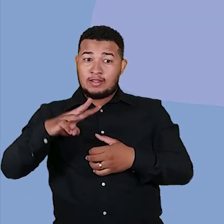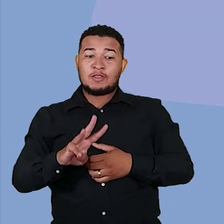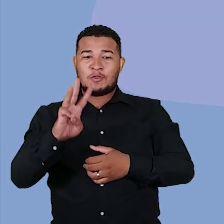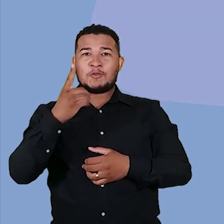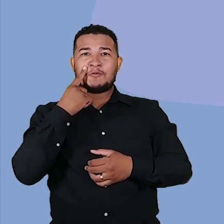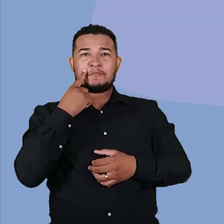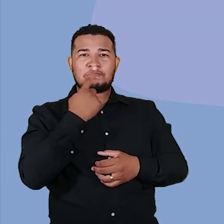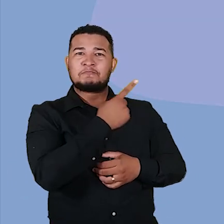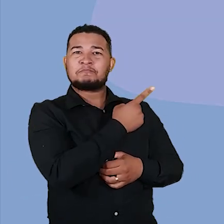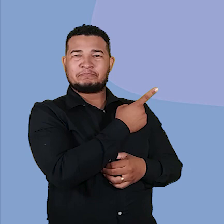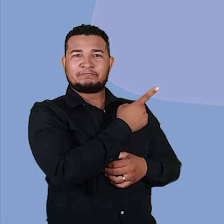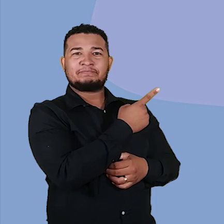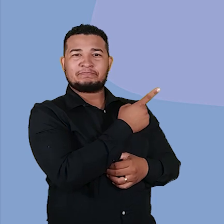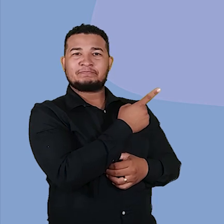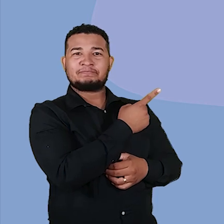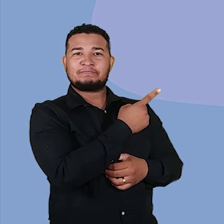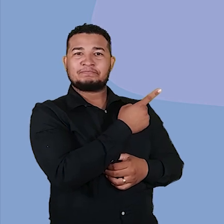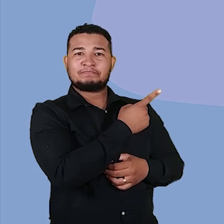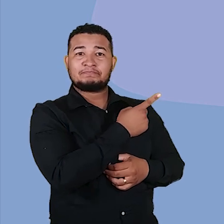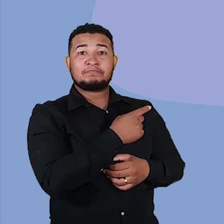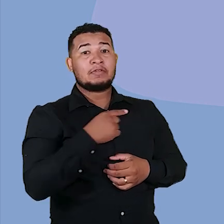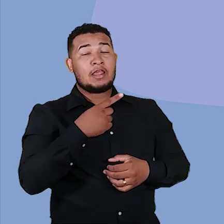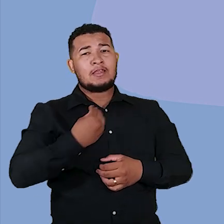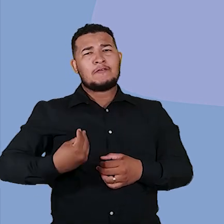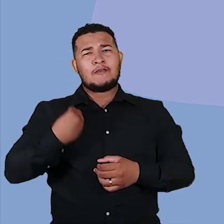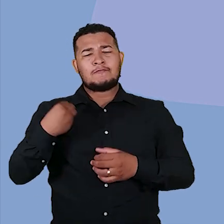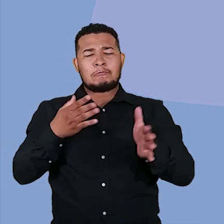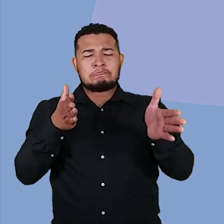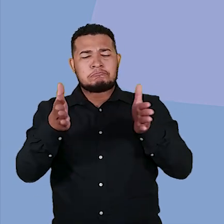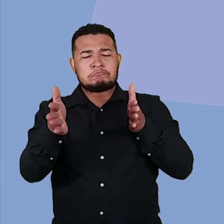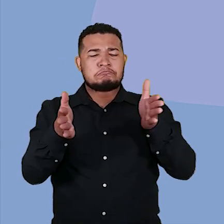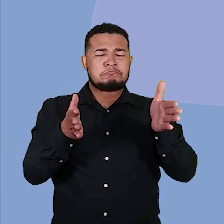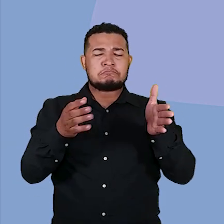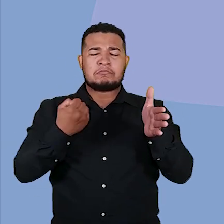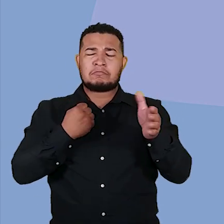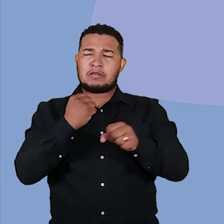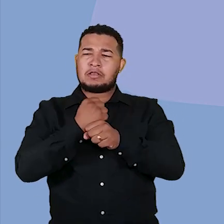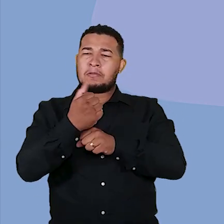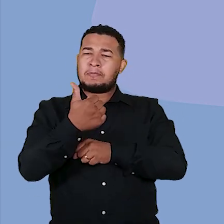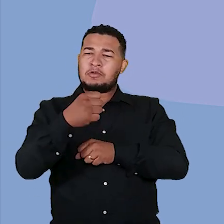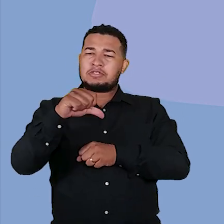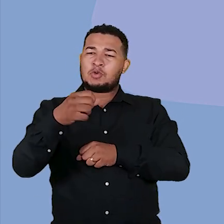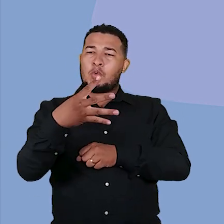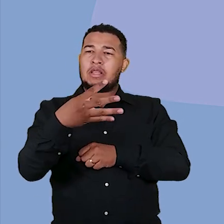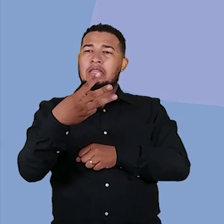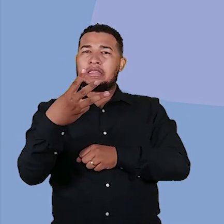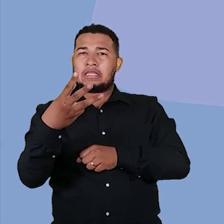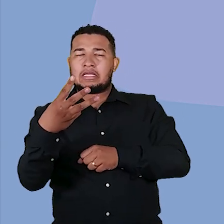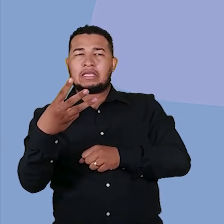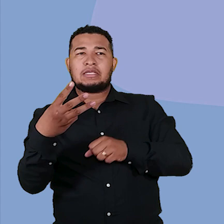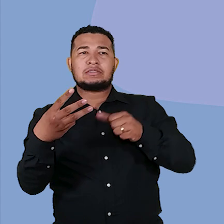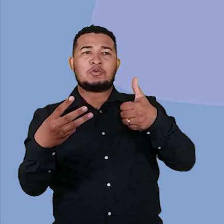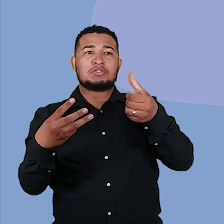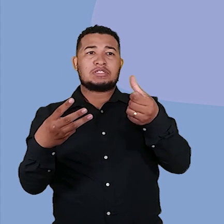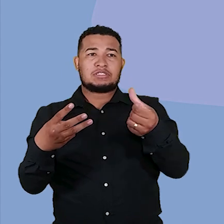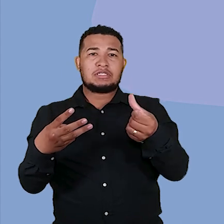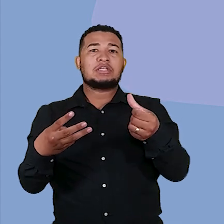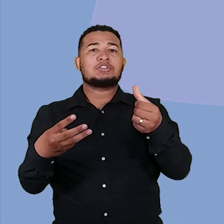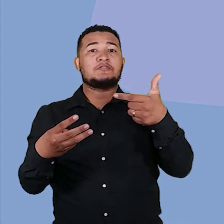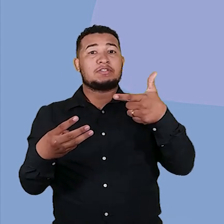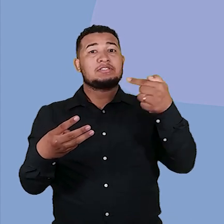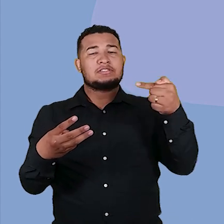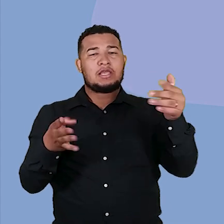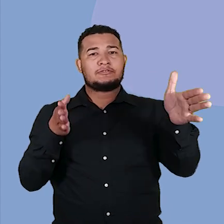ver o nilton esse daí é o único ele viveu entre 1640 e três em